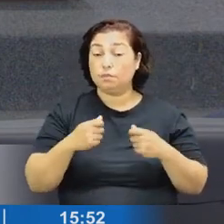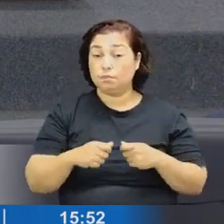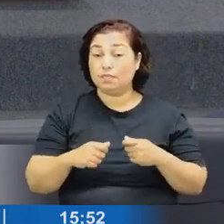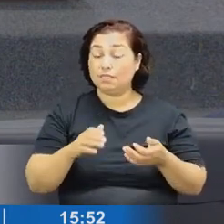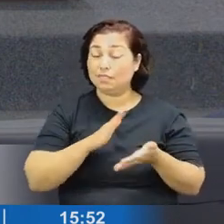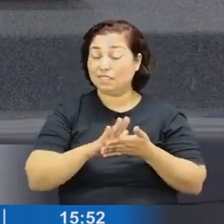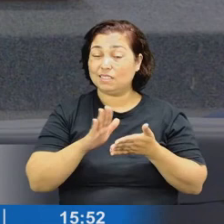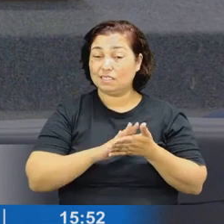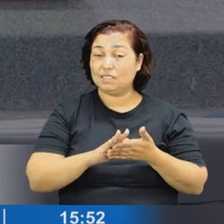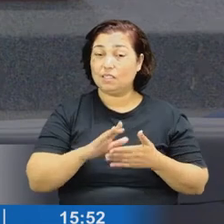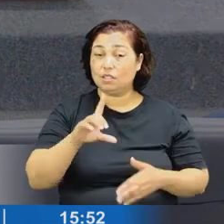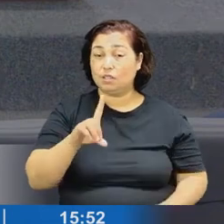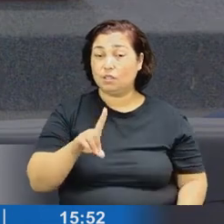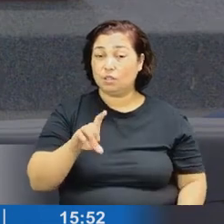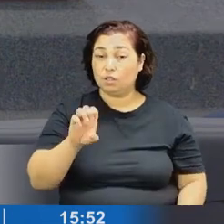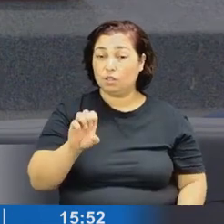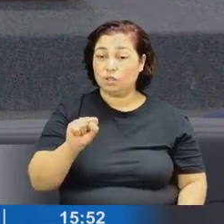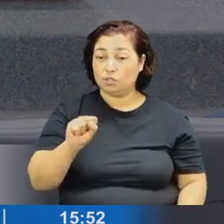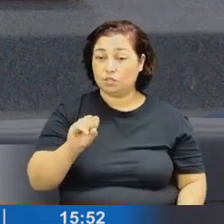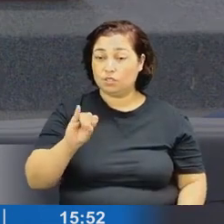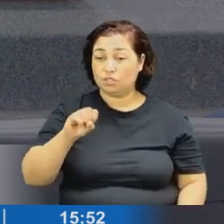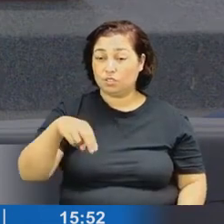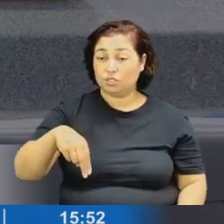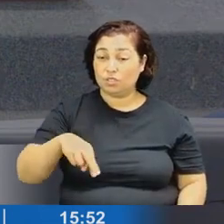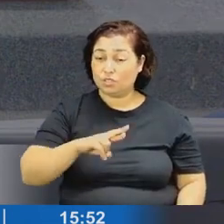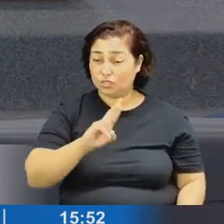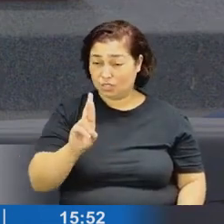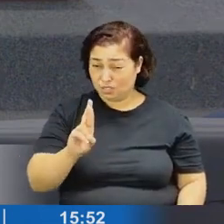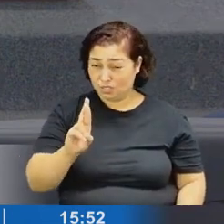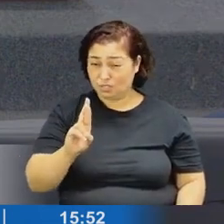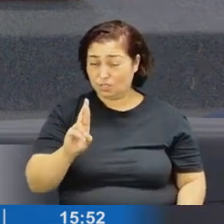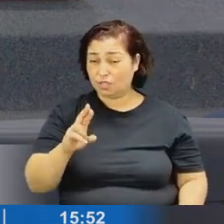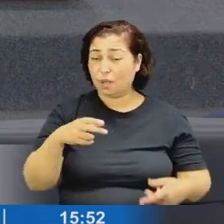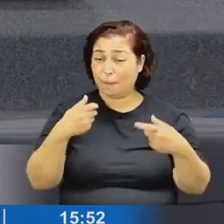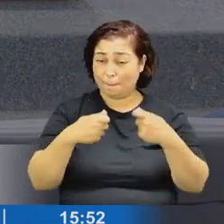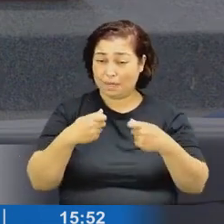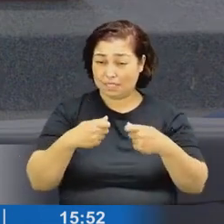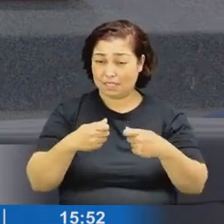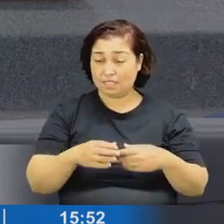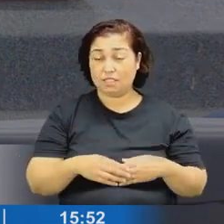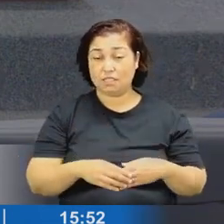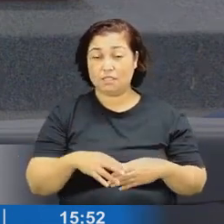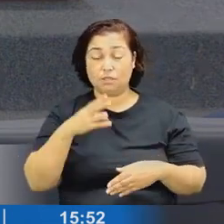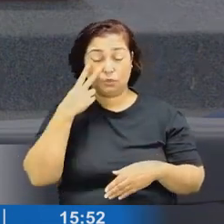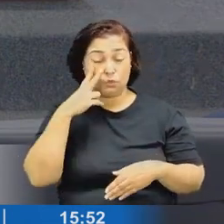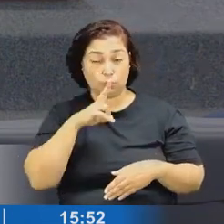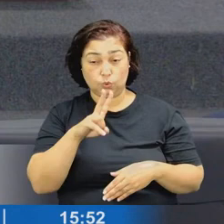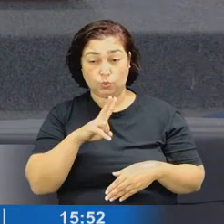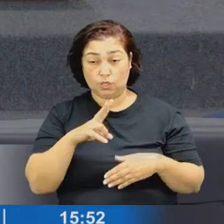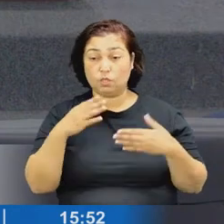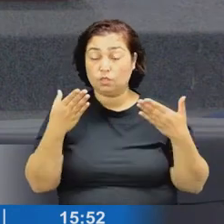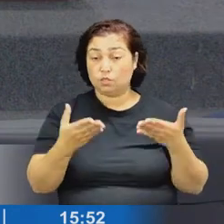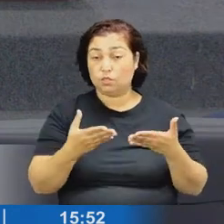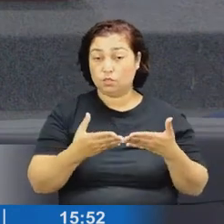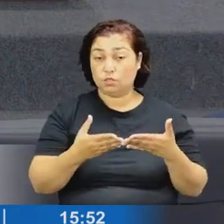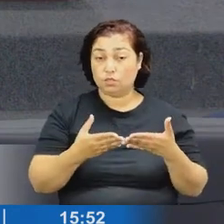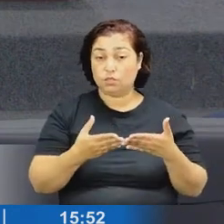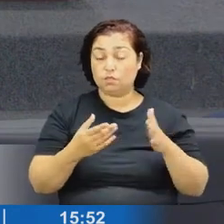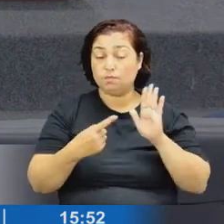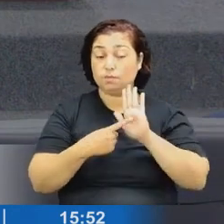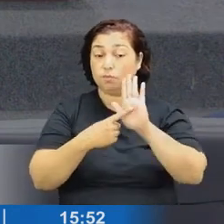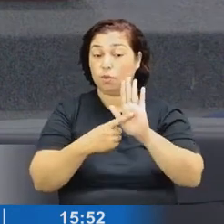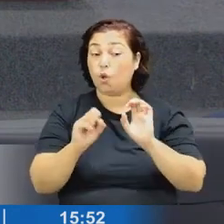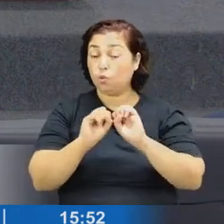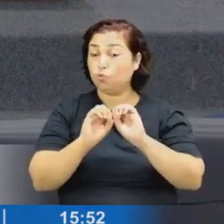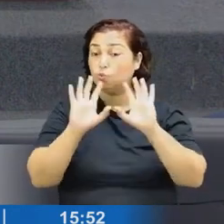não ficar sabe fica esquisito aos olhos né só de botar uma identidade visual já já sobressai